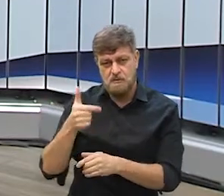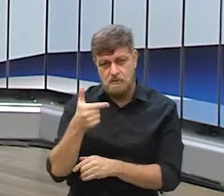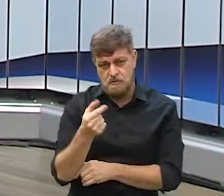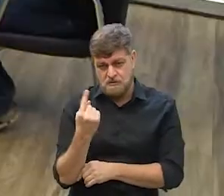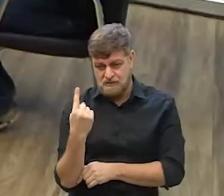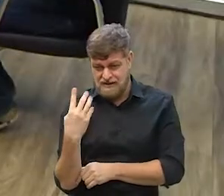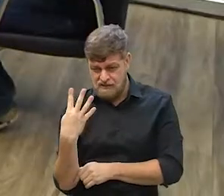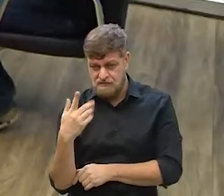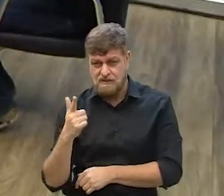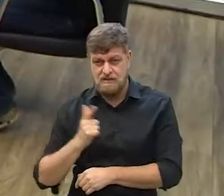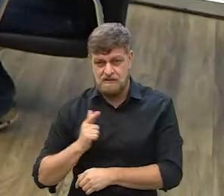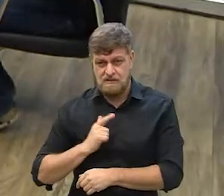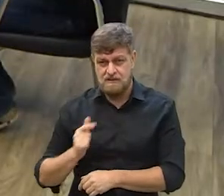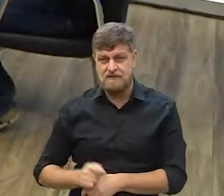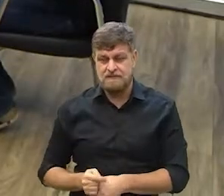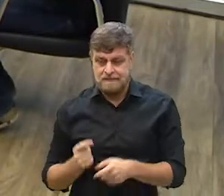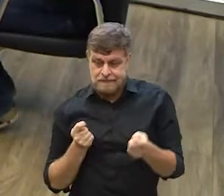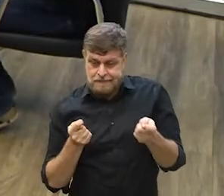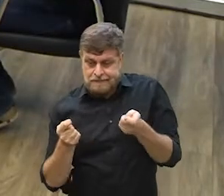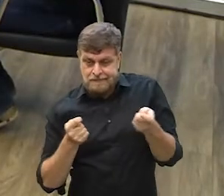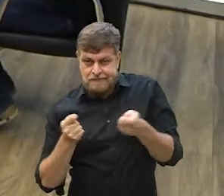2014, uma margem até que apertada,